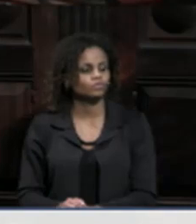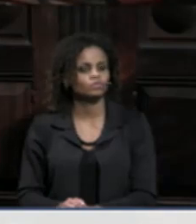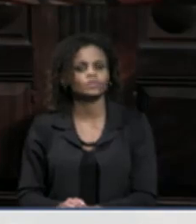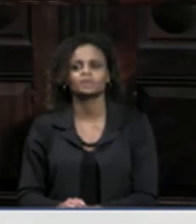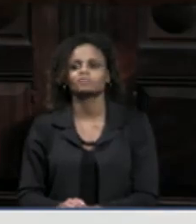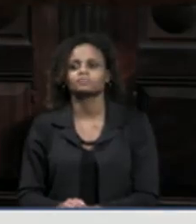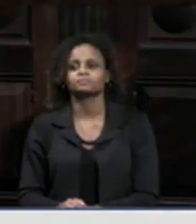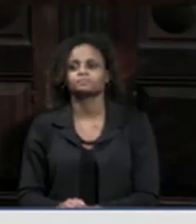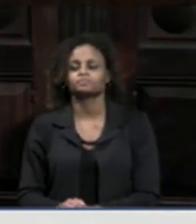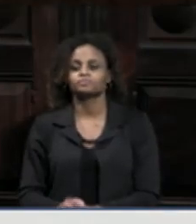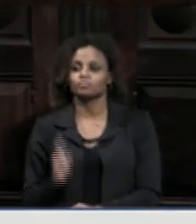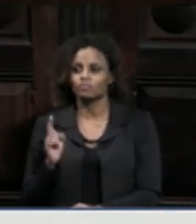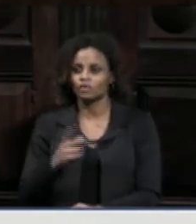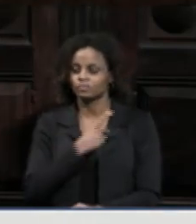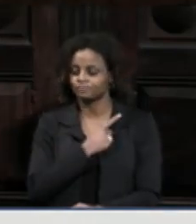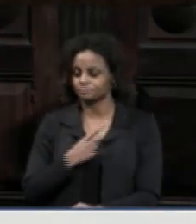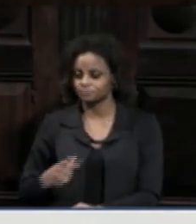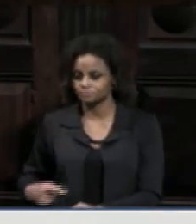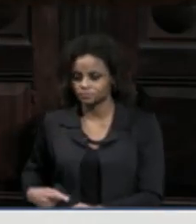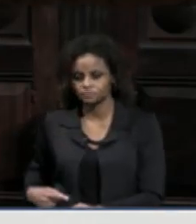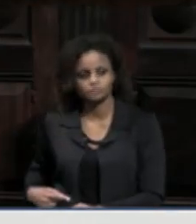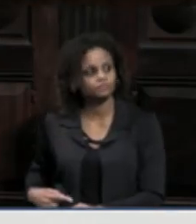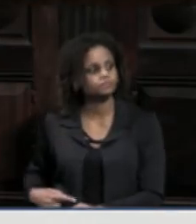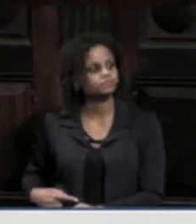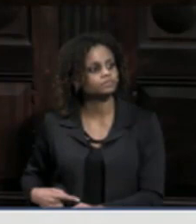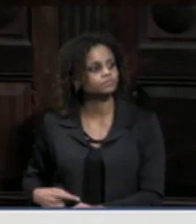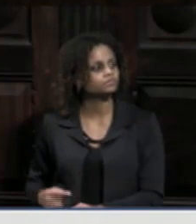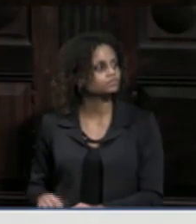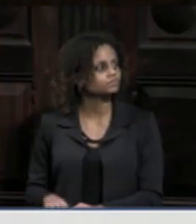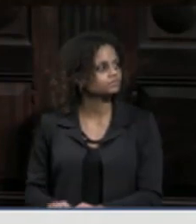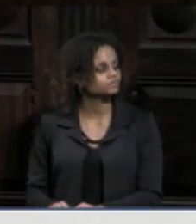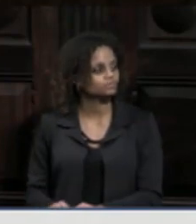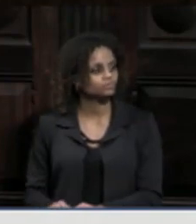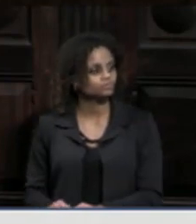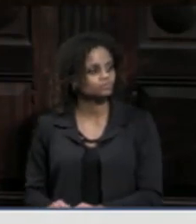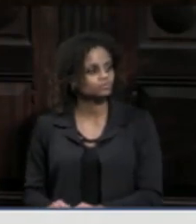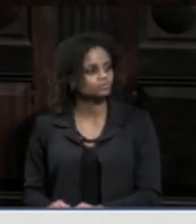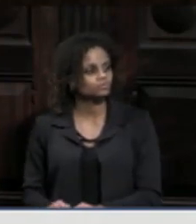Senhor presidente em exercício,